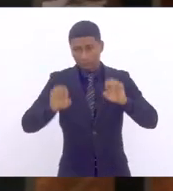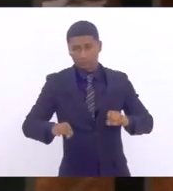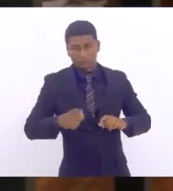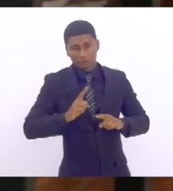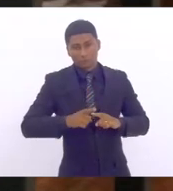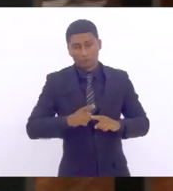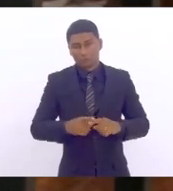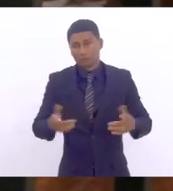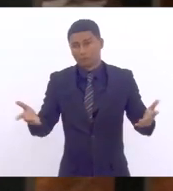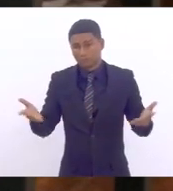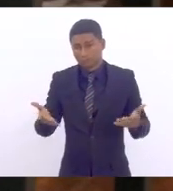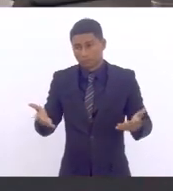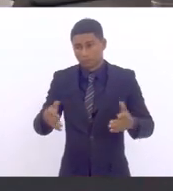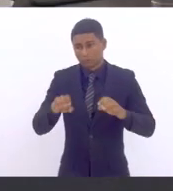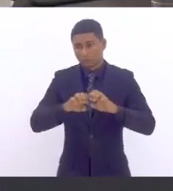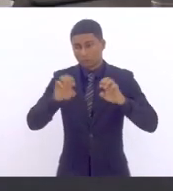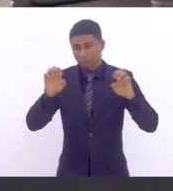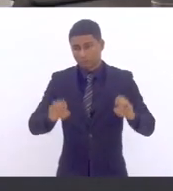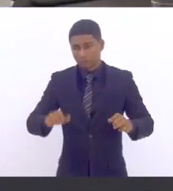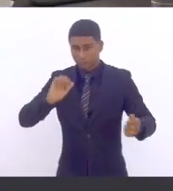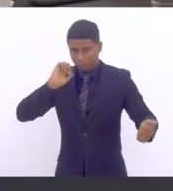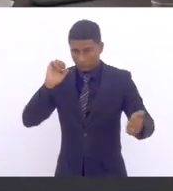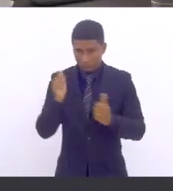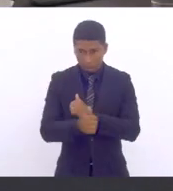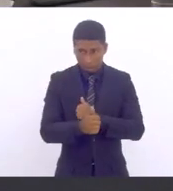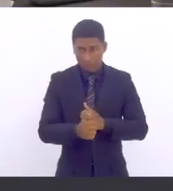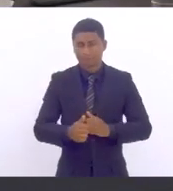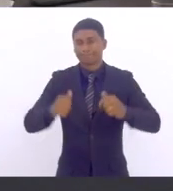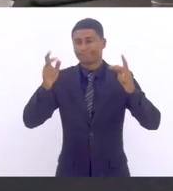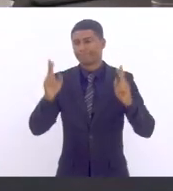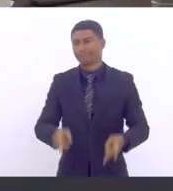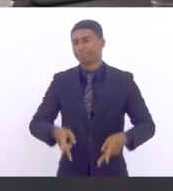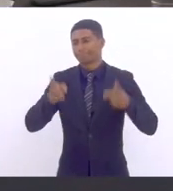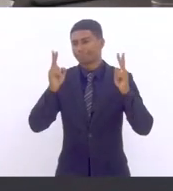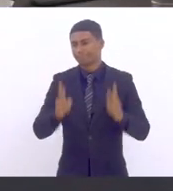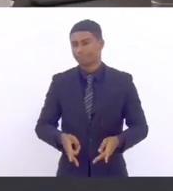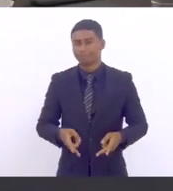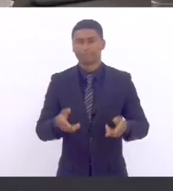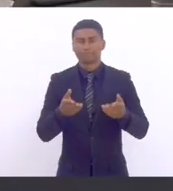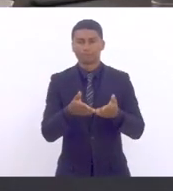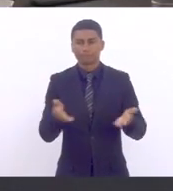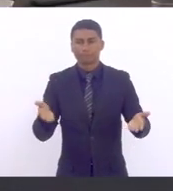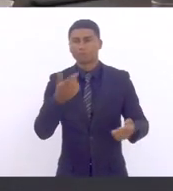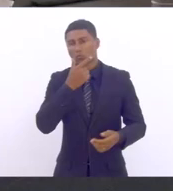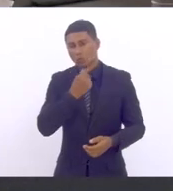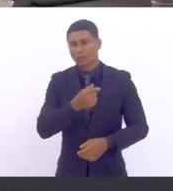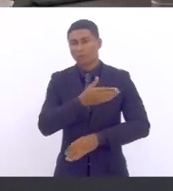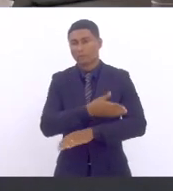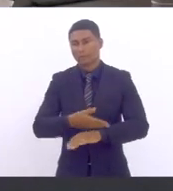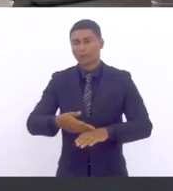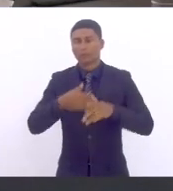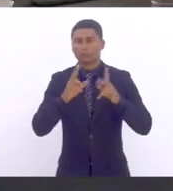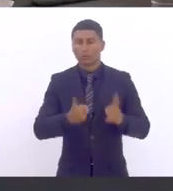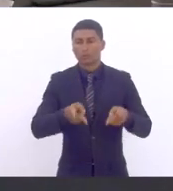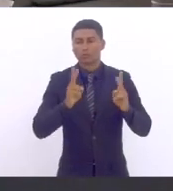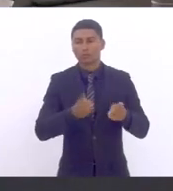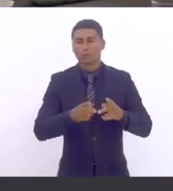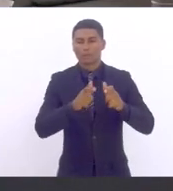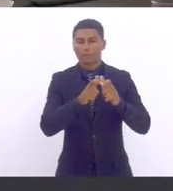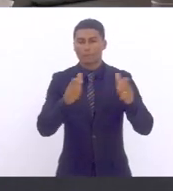estrutura organizacional do esporte, a gente ainda vê uma maioria de homens brancos.